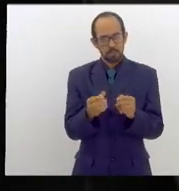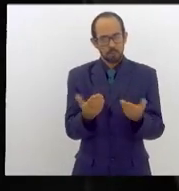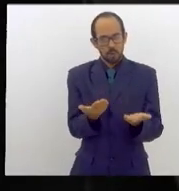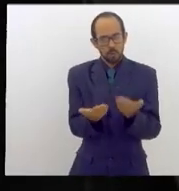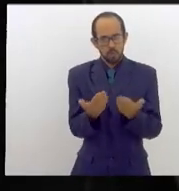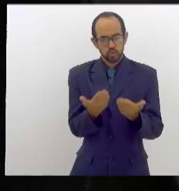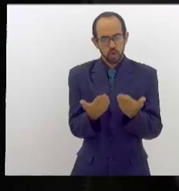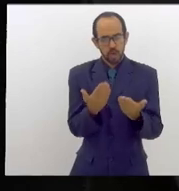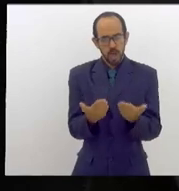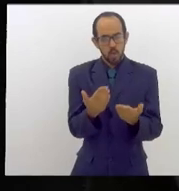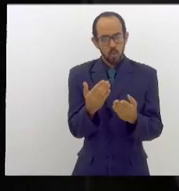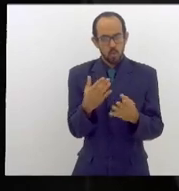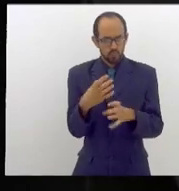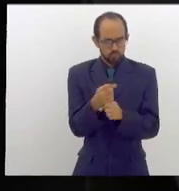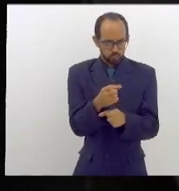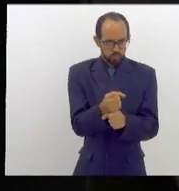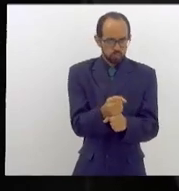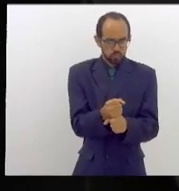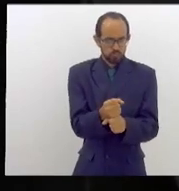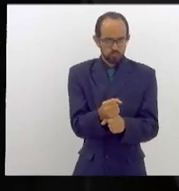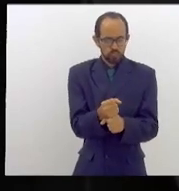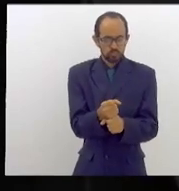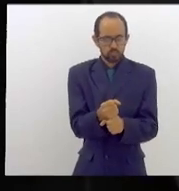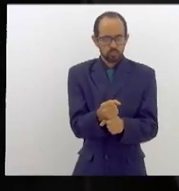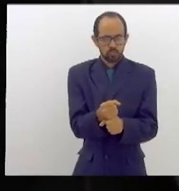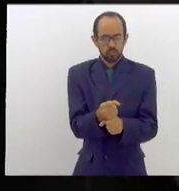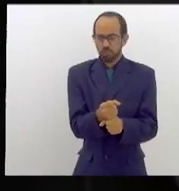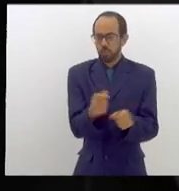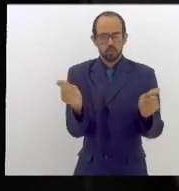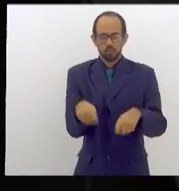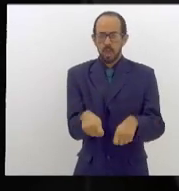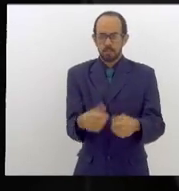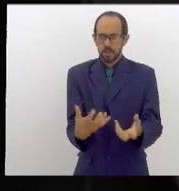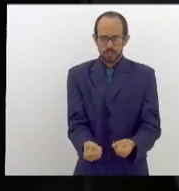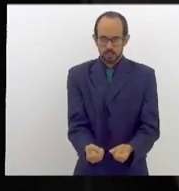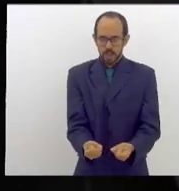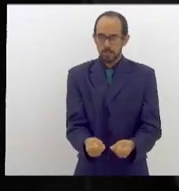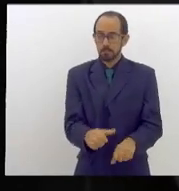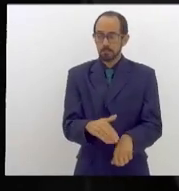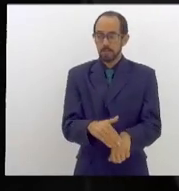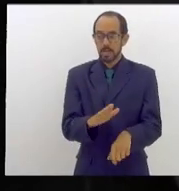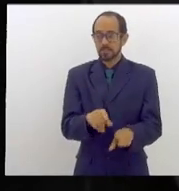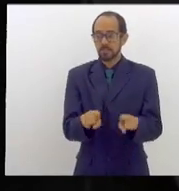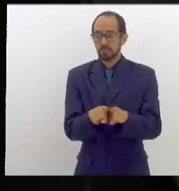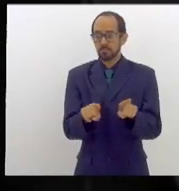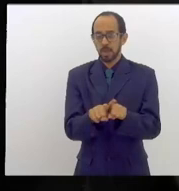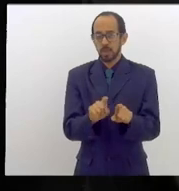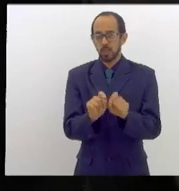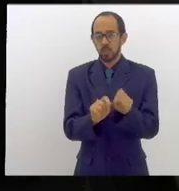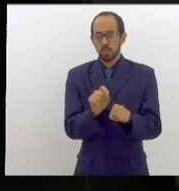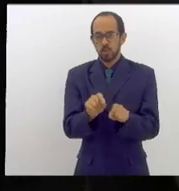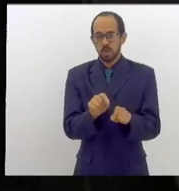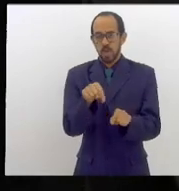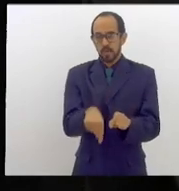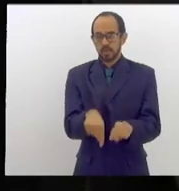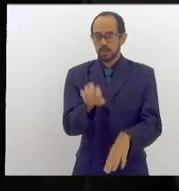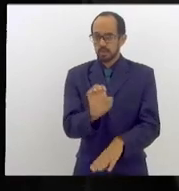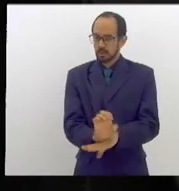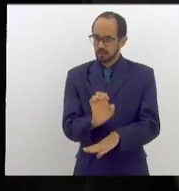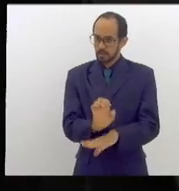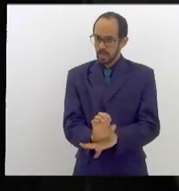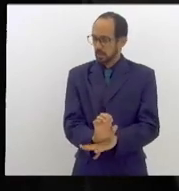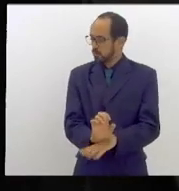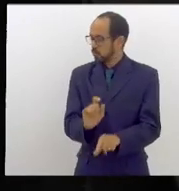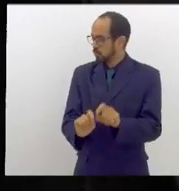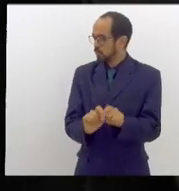nem isso o Rio de Janeiro faz então É inaceitável mas ainda mais ainda aqui neste estado Enquanto